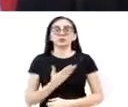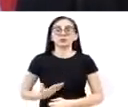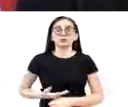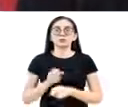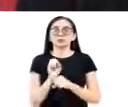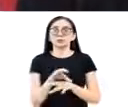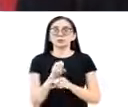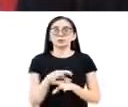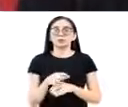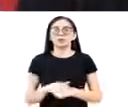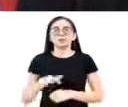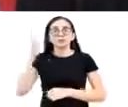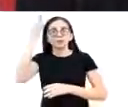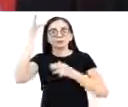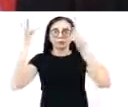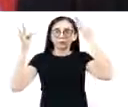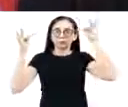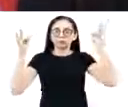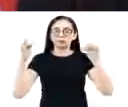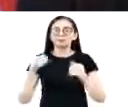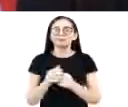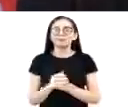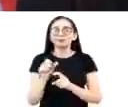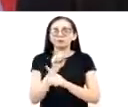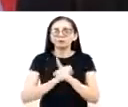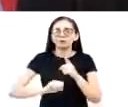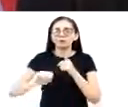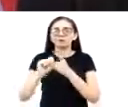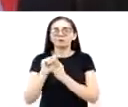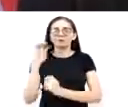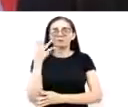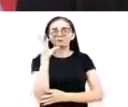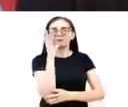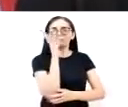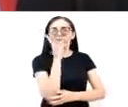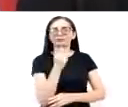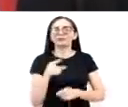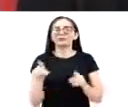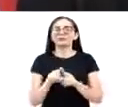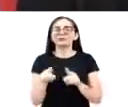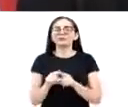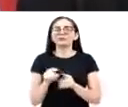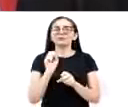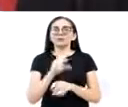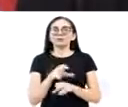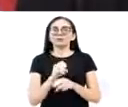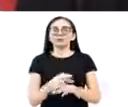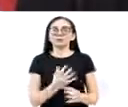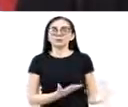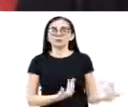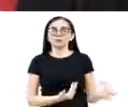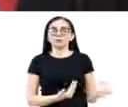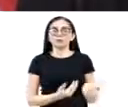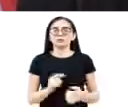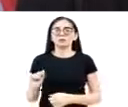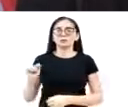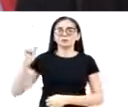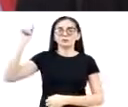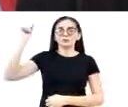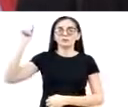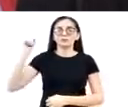educacionais, filosofia, educação, sociedade, meio ambiente, educação de jovens e adultos